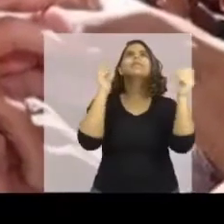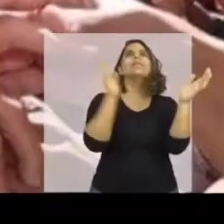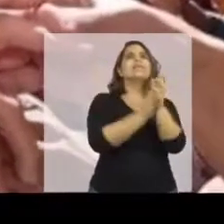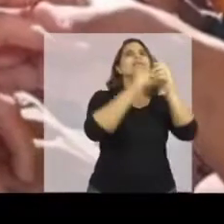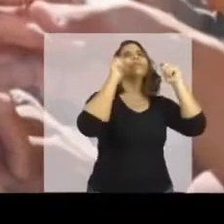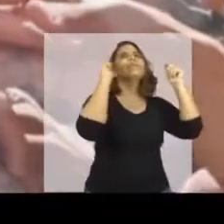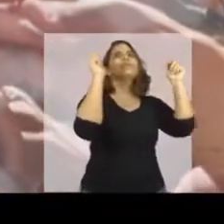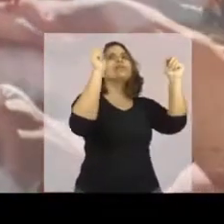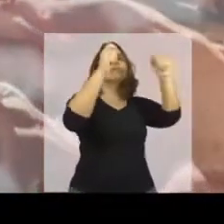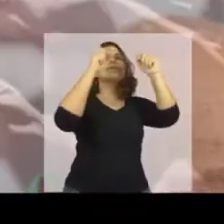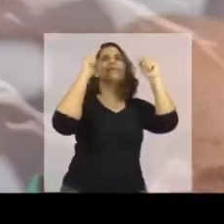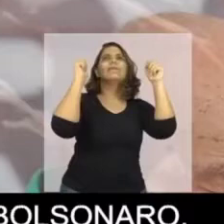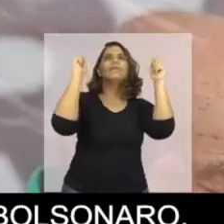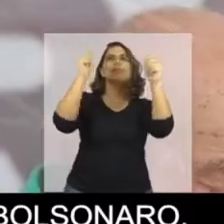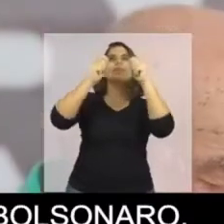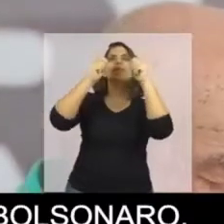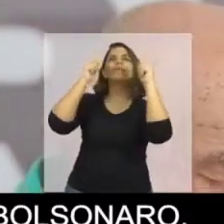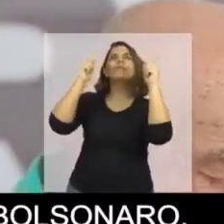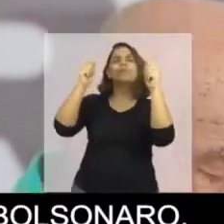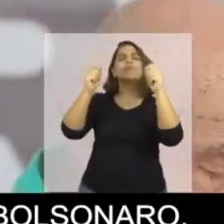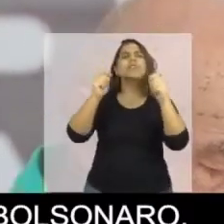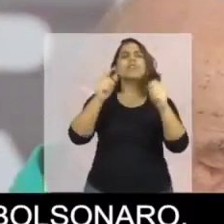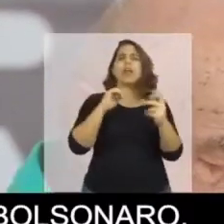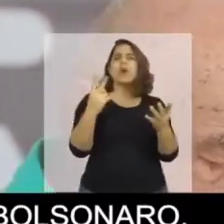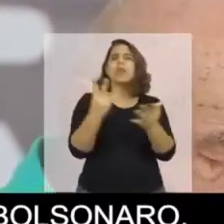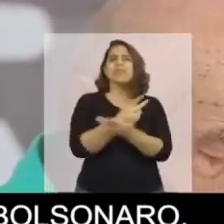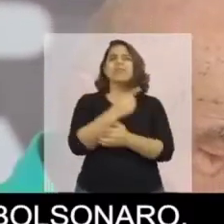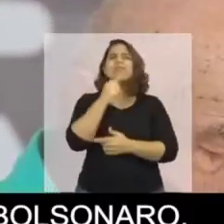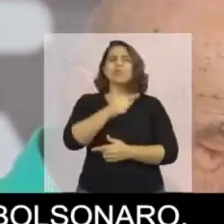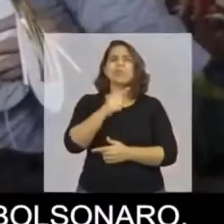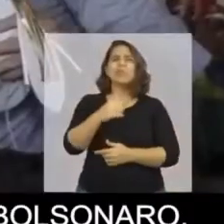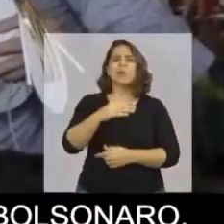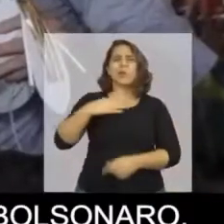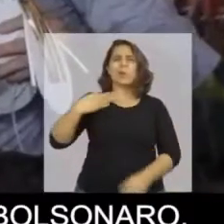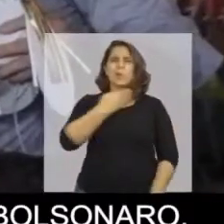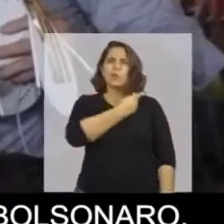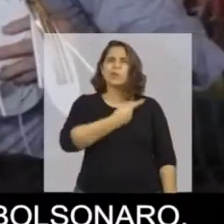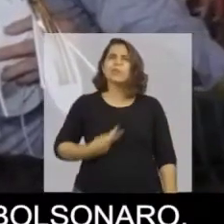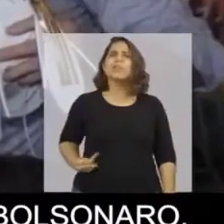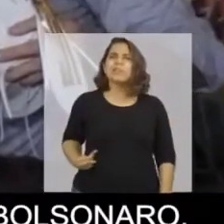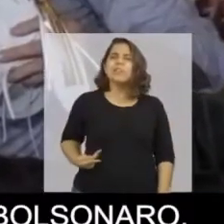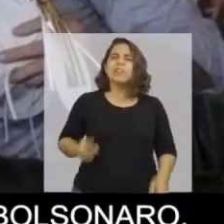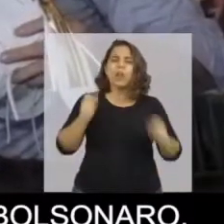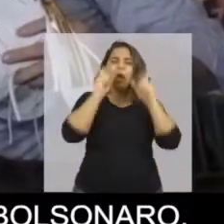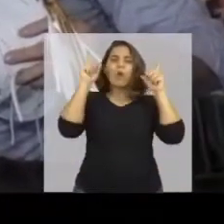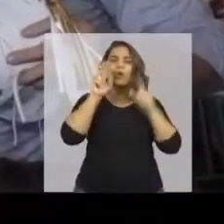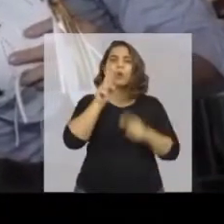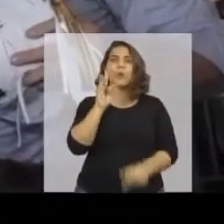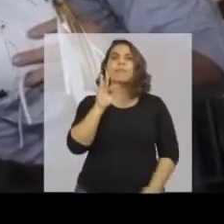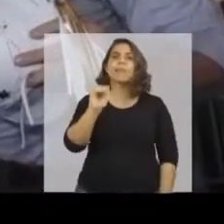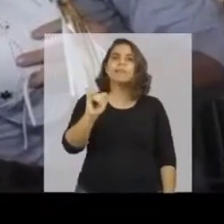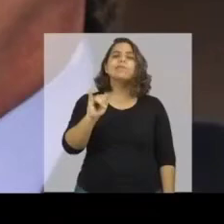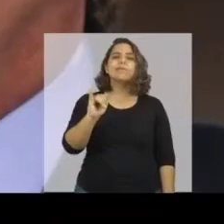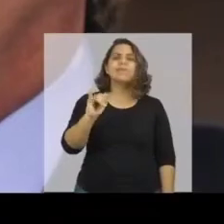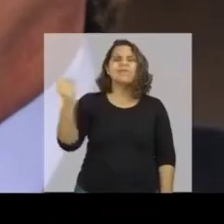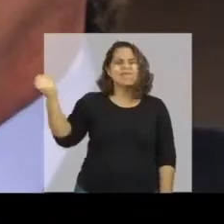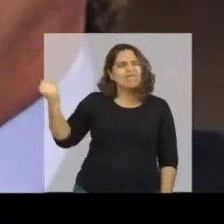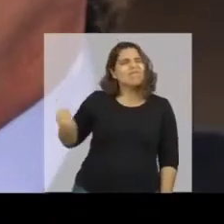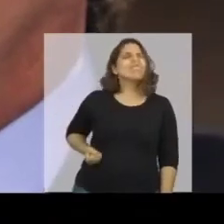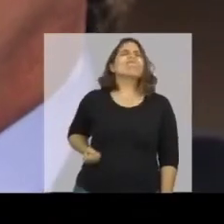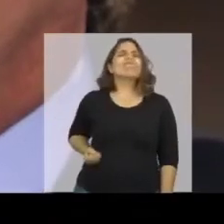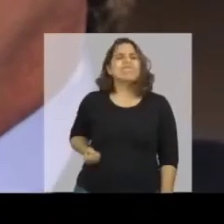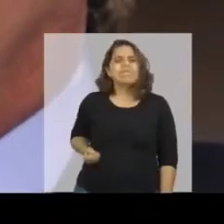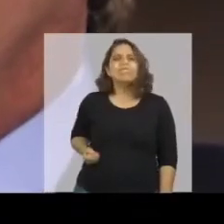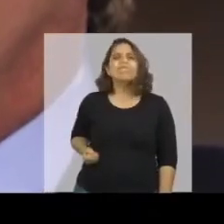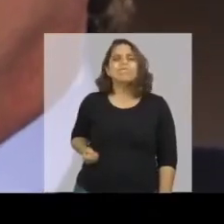continua. Aleluia. O que nos move é o que moveu o presidente Jair Bolsonaro quando acordou naquele